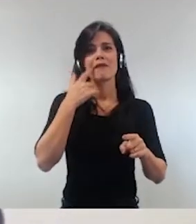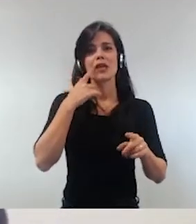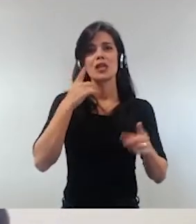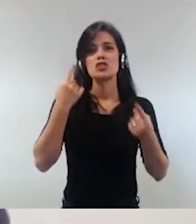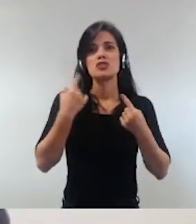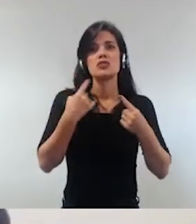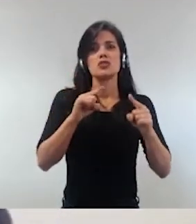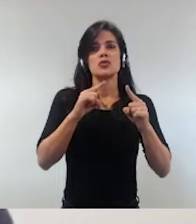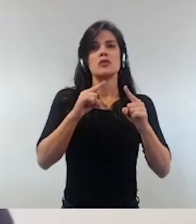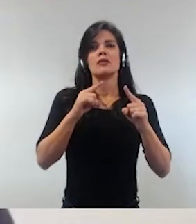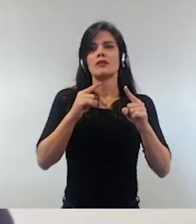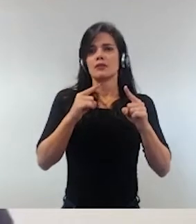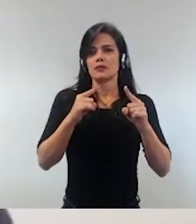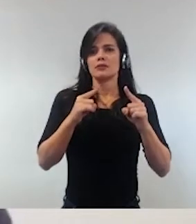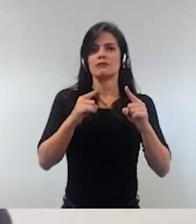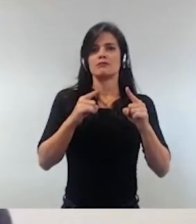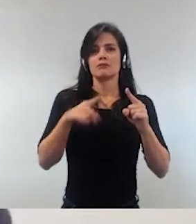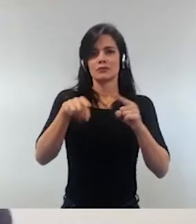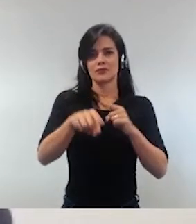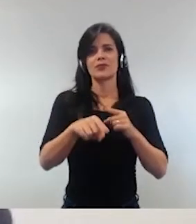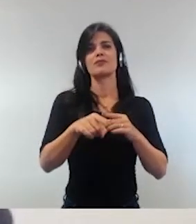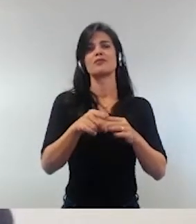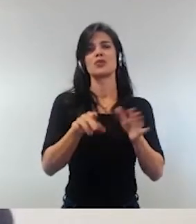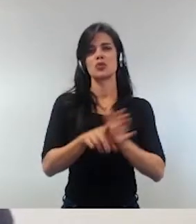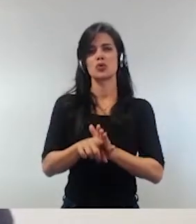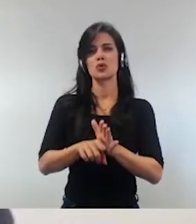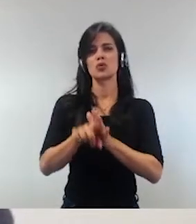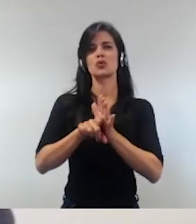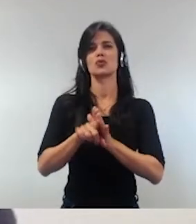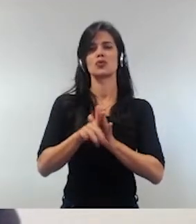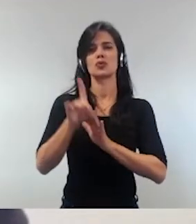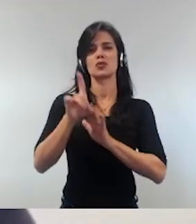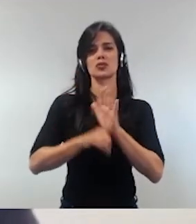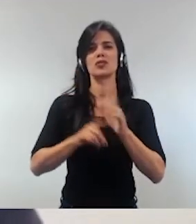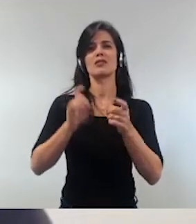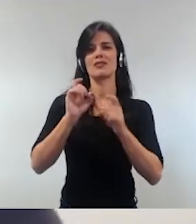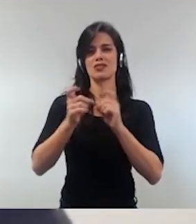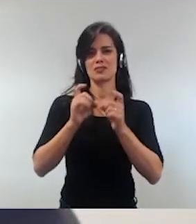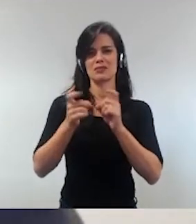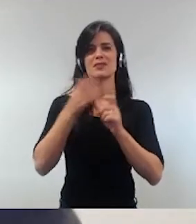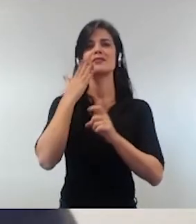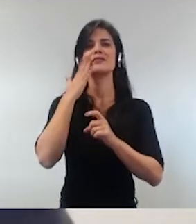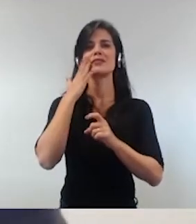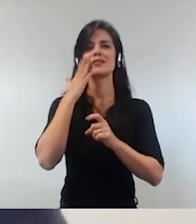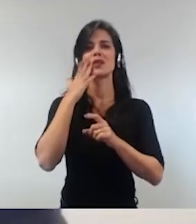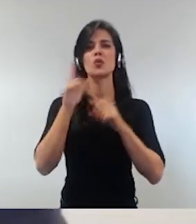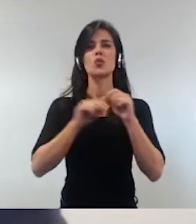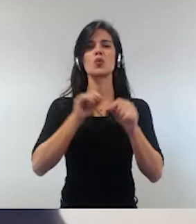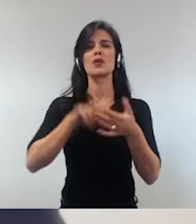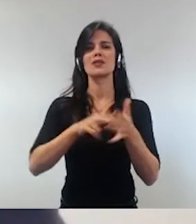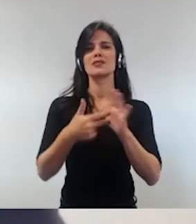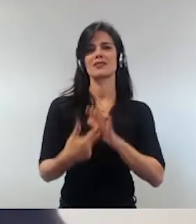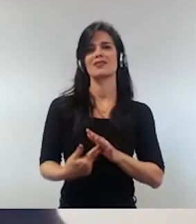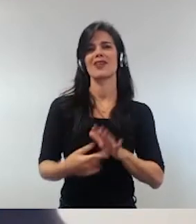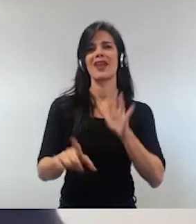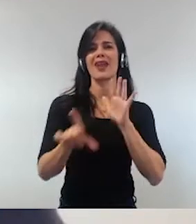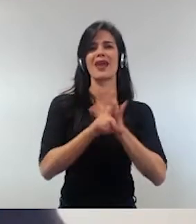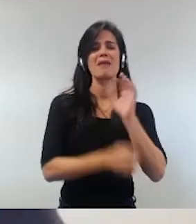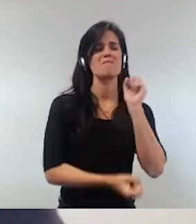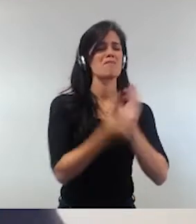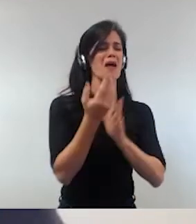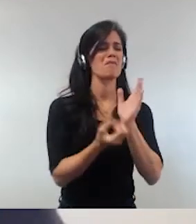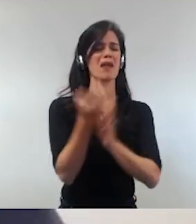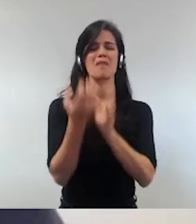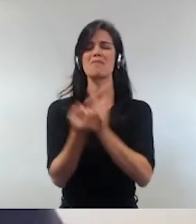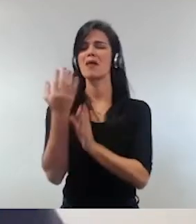e você, como grande administrativista, sabe muito bem disso, o que esse pandemônio legislativo vai